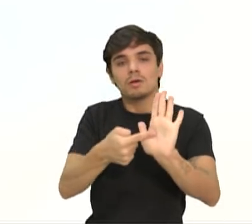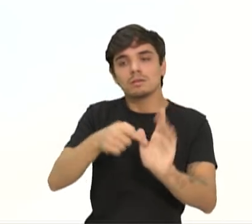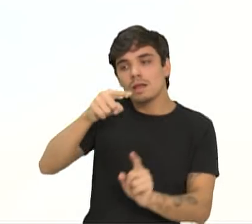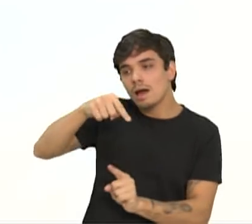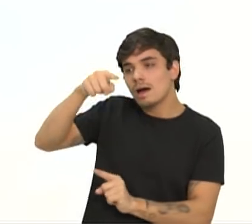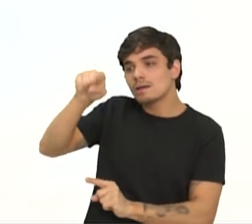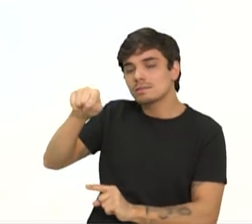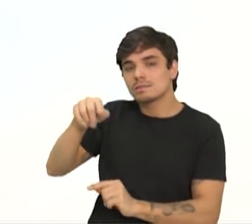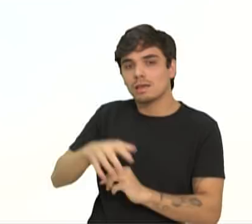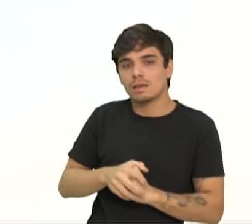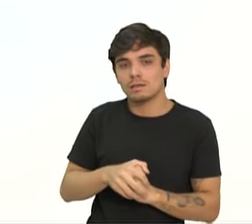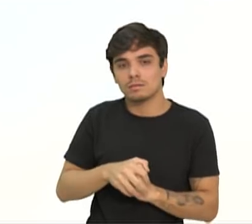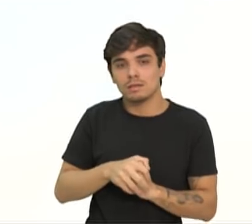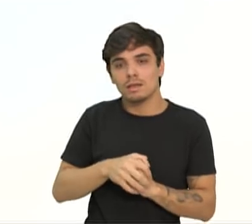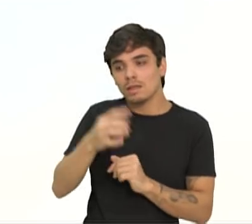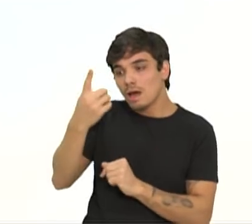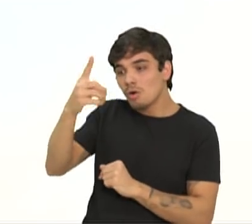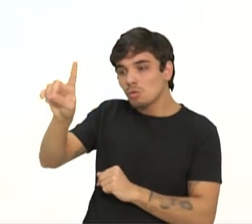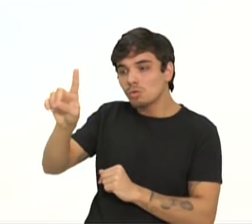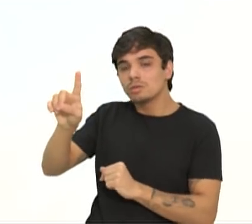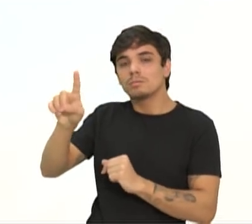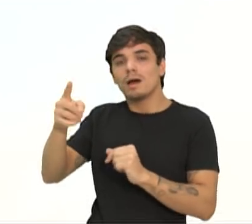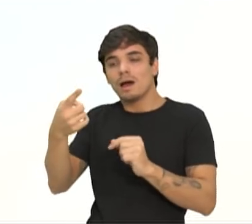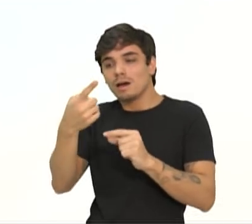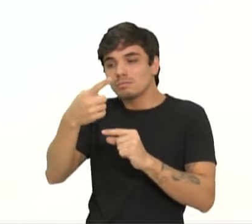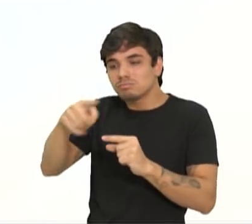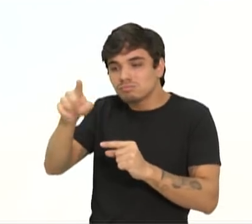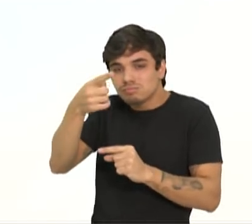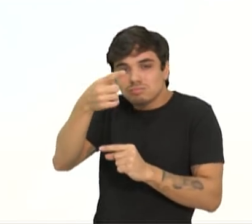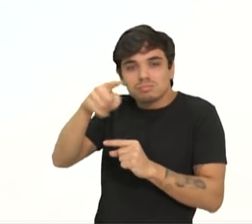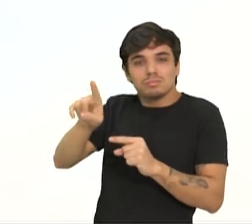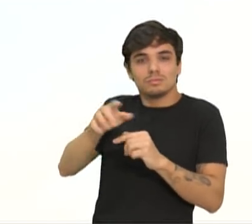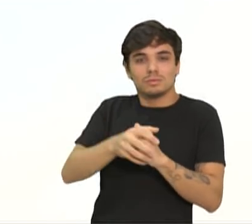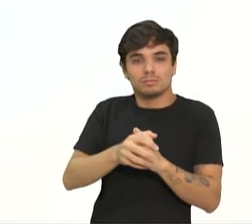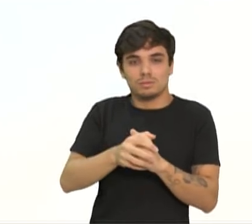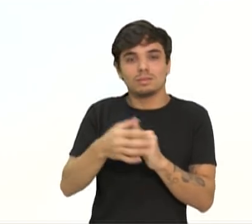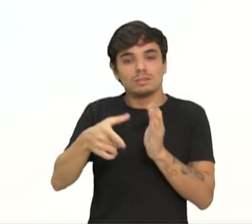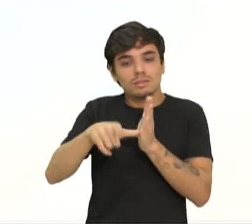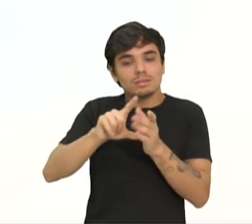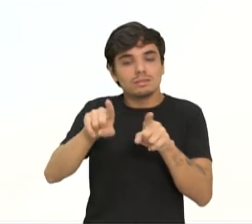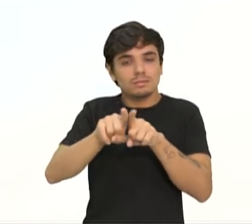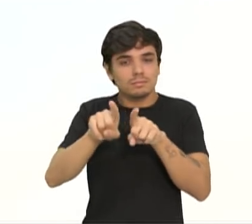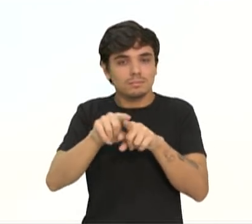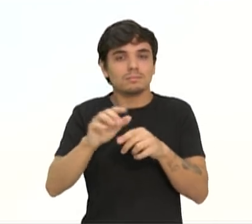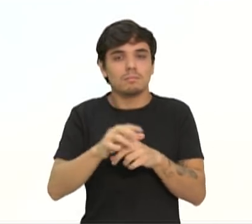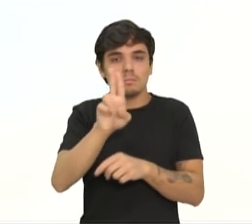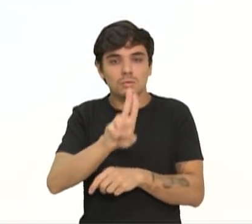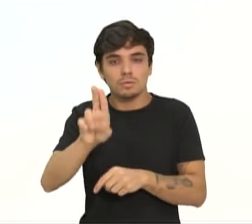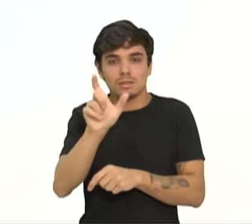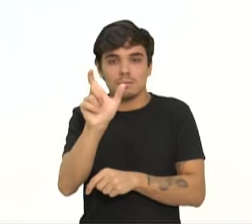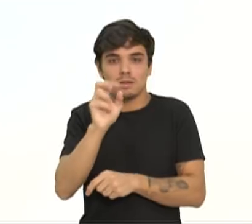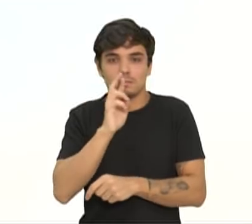na última, na penúltima ou na antepenúltima. Use essas palavras para responder, certo?